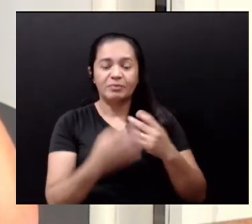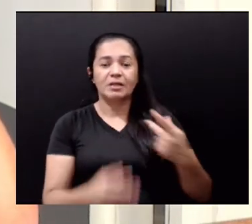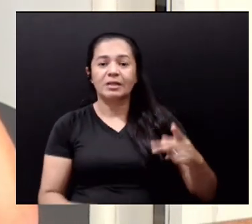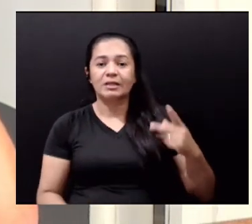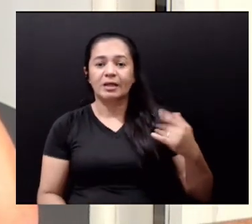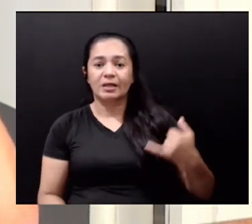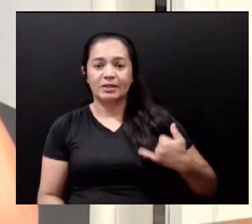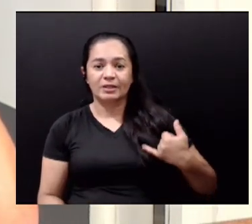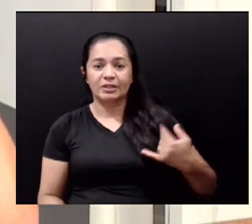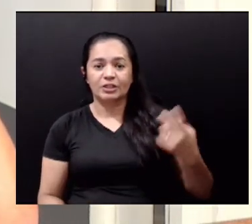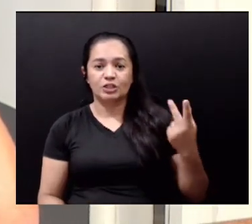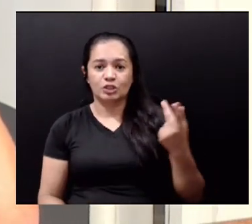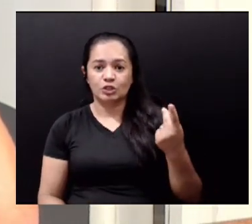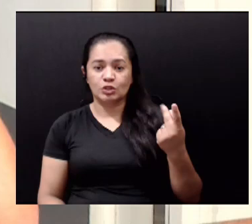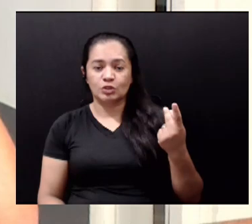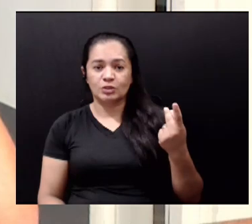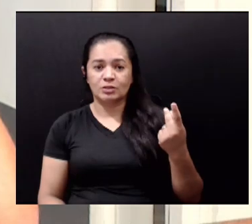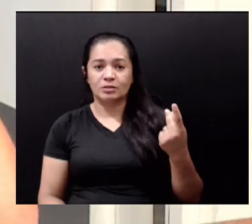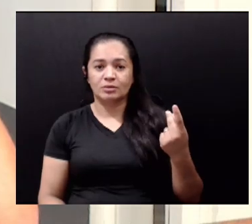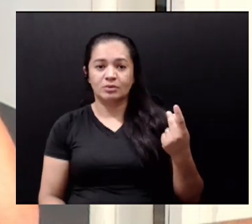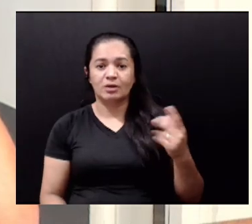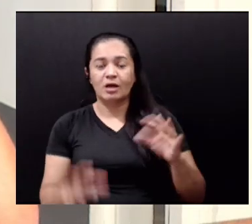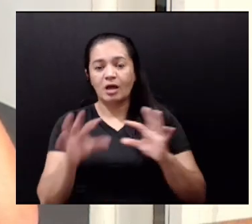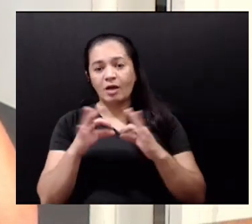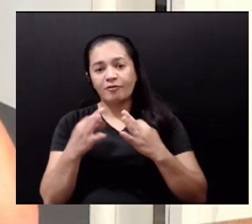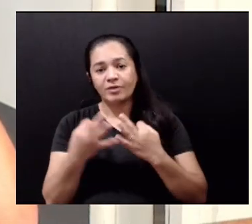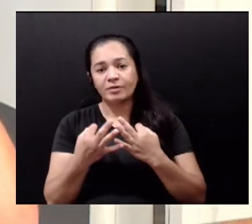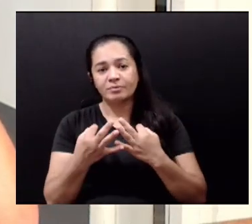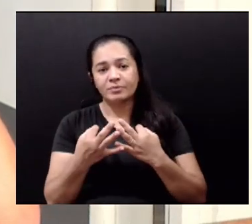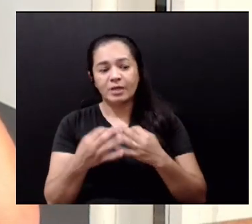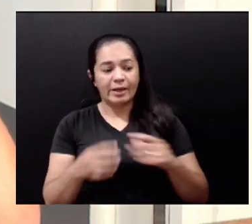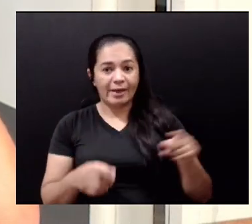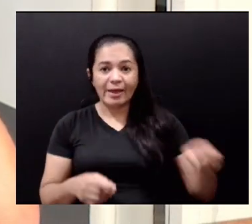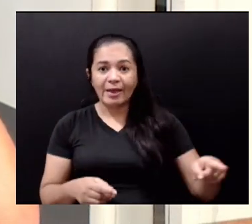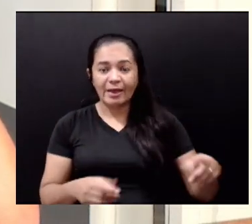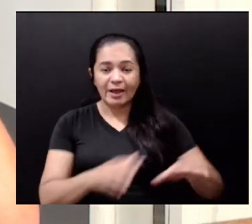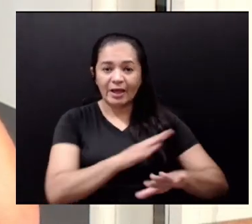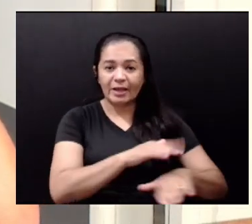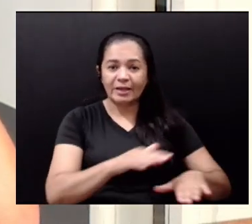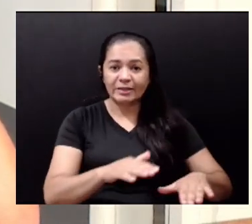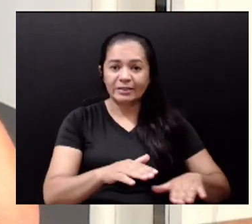família, ela sofreu uma violência sexual de um primo, né,